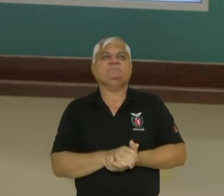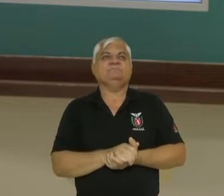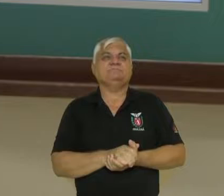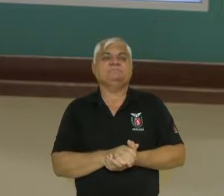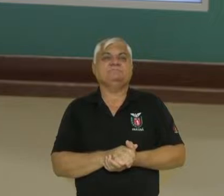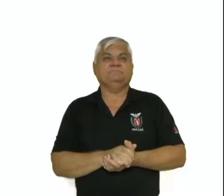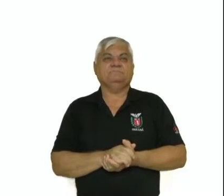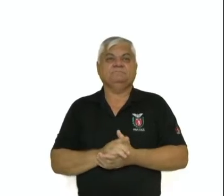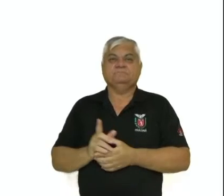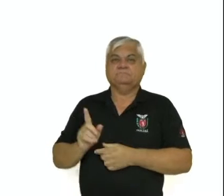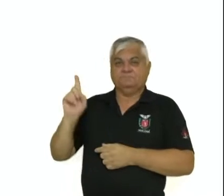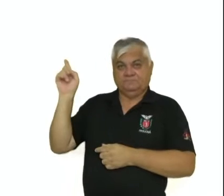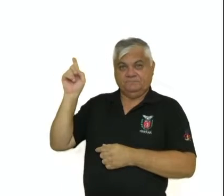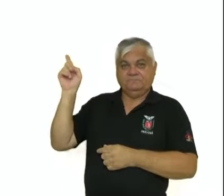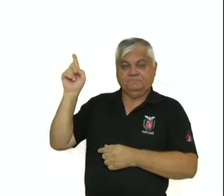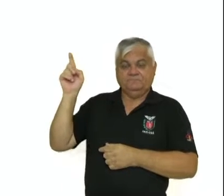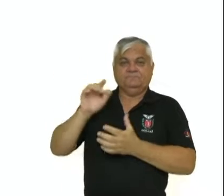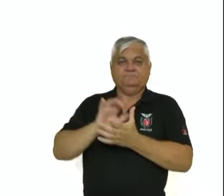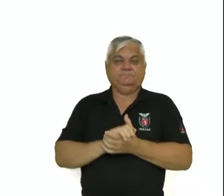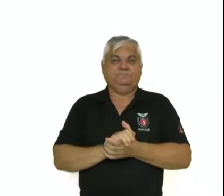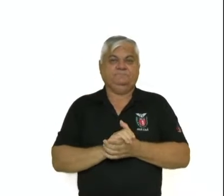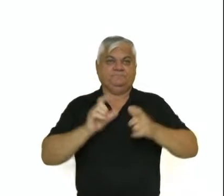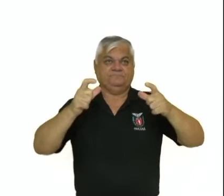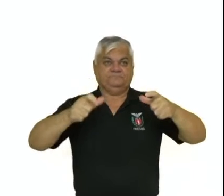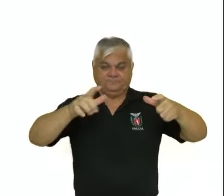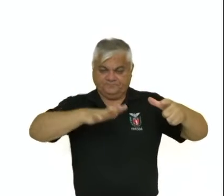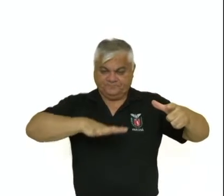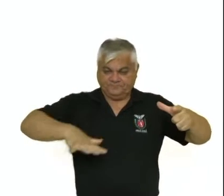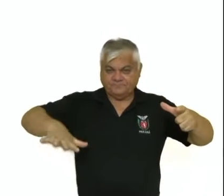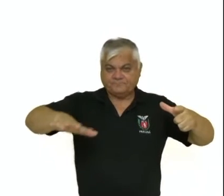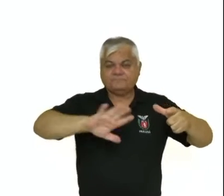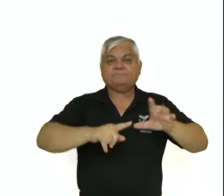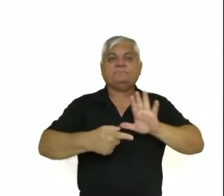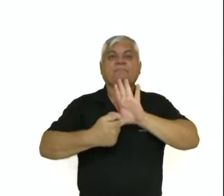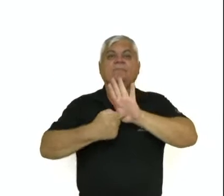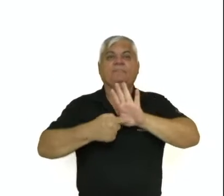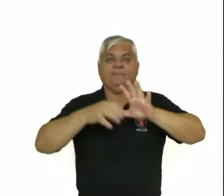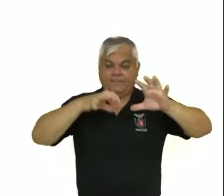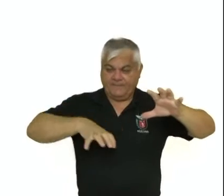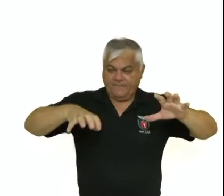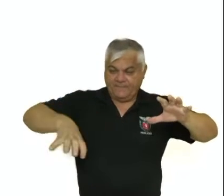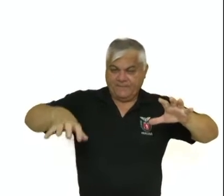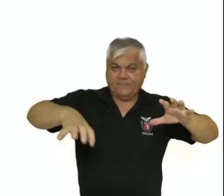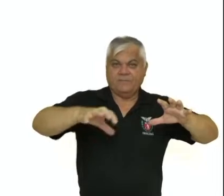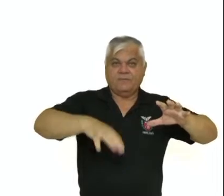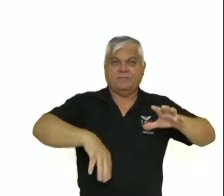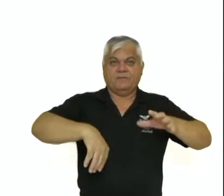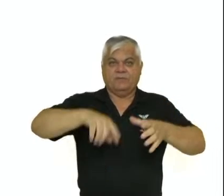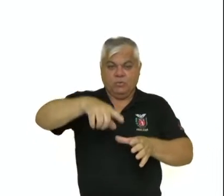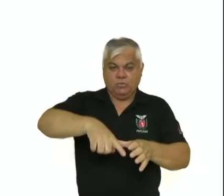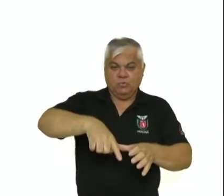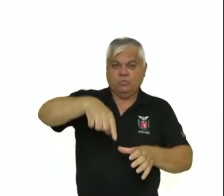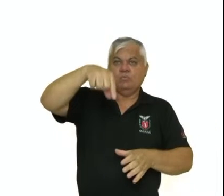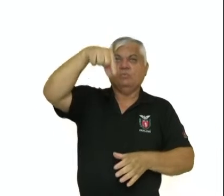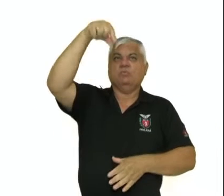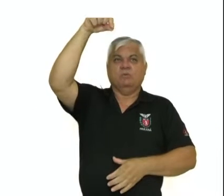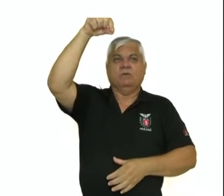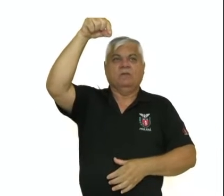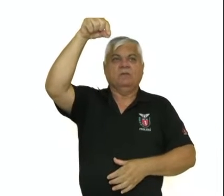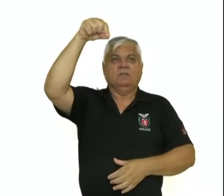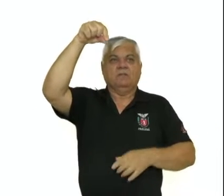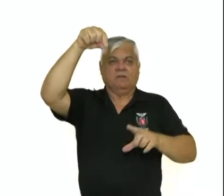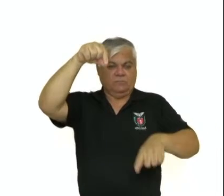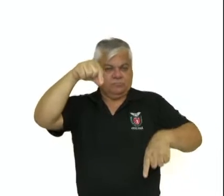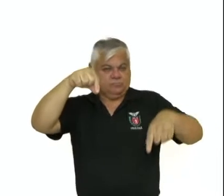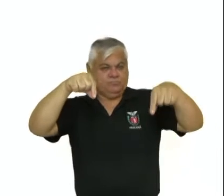Na imagem temos o Circo Máximo, né, no Atlas, mostrando claramente a espina, né? O obelisco menor à esquerda e o obelisco flamíneo,